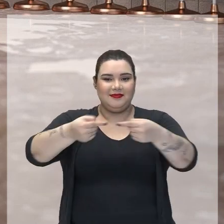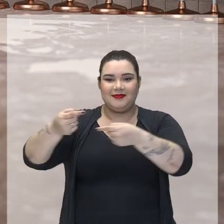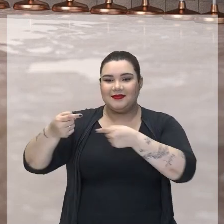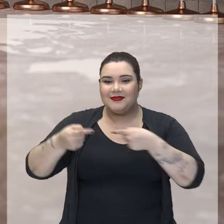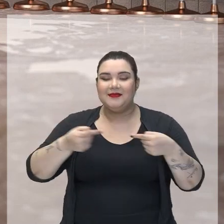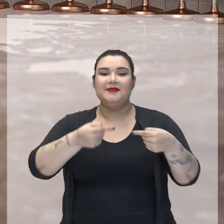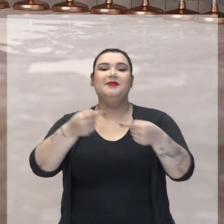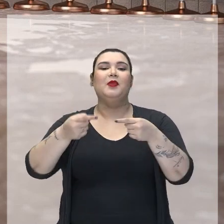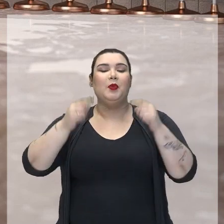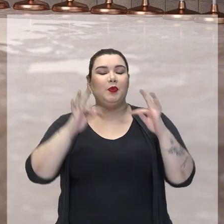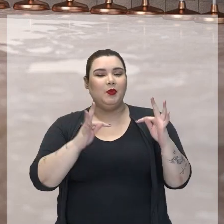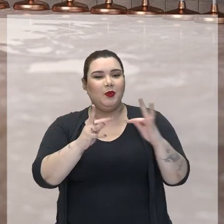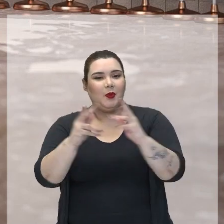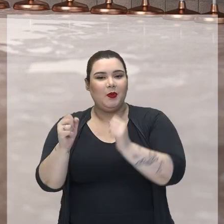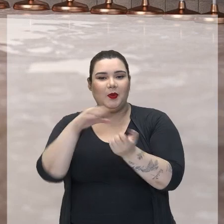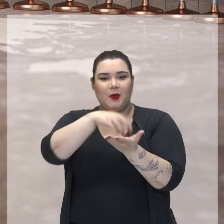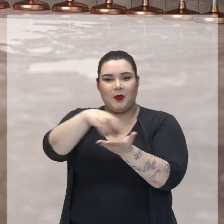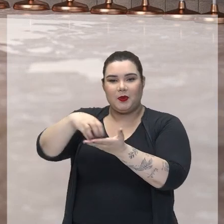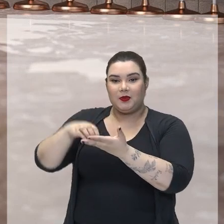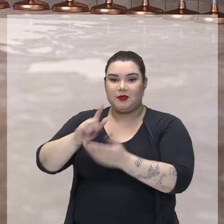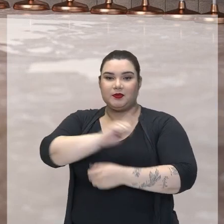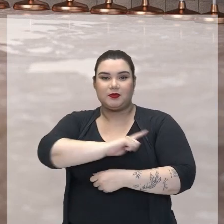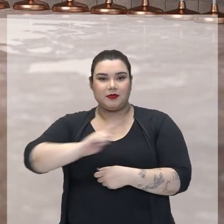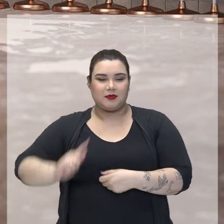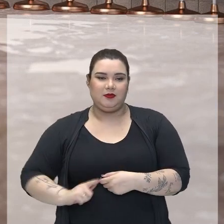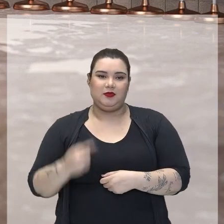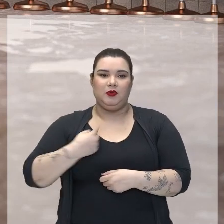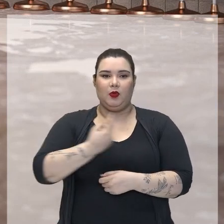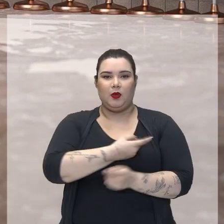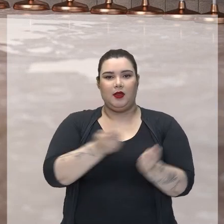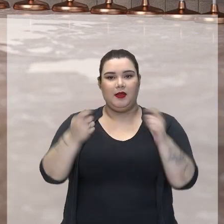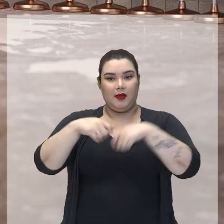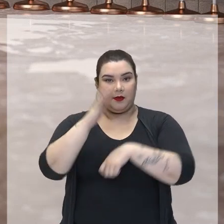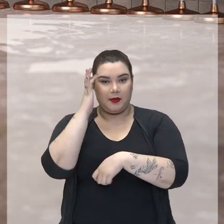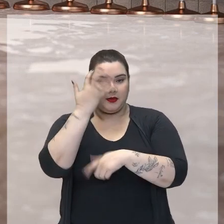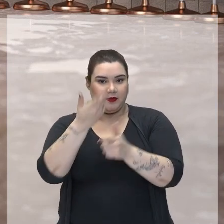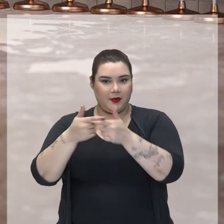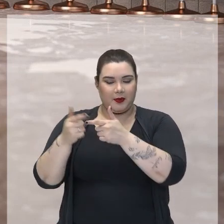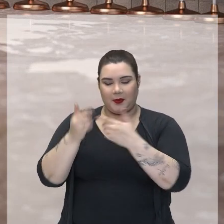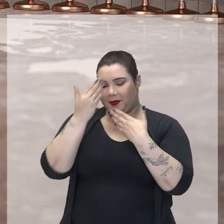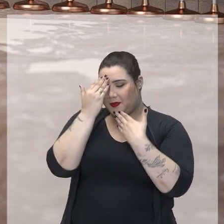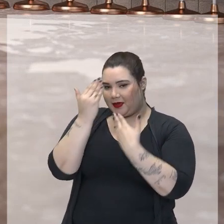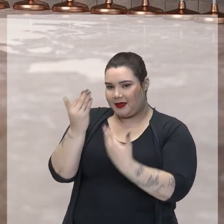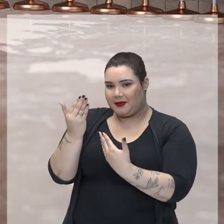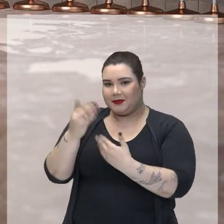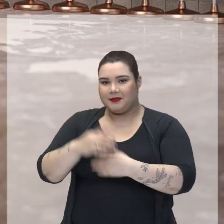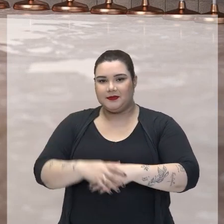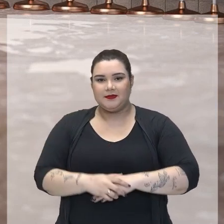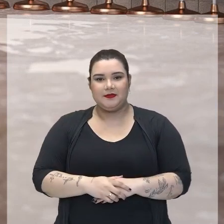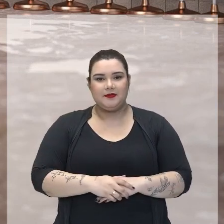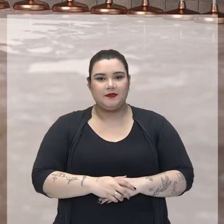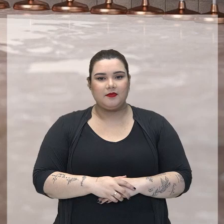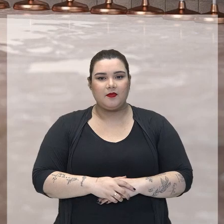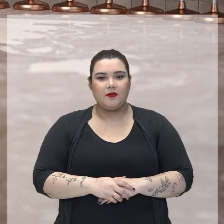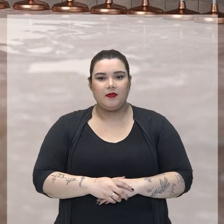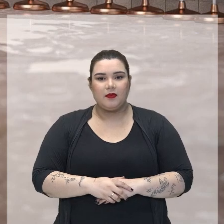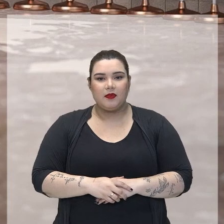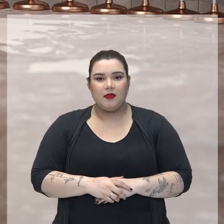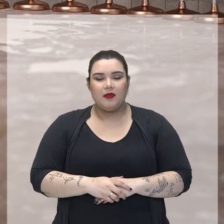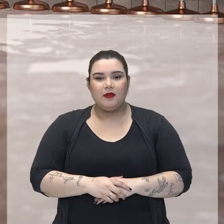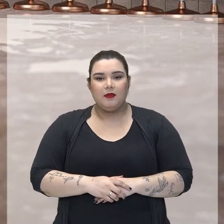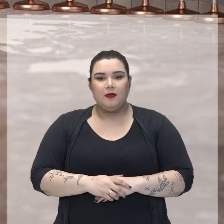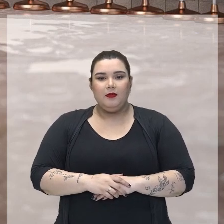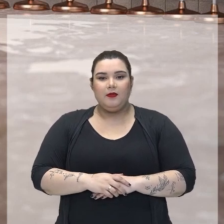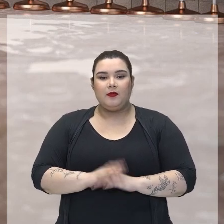de todos os órgãos, todos os governantes, para podermos resolver aí a situação. Muito obrigado, né? Gente,